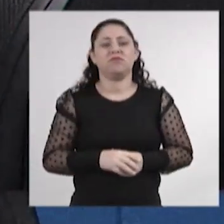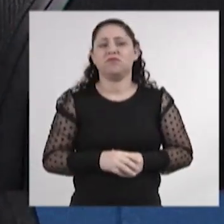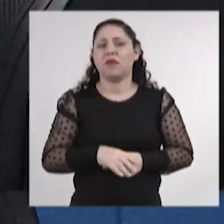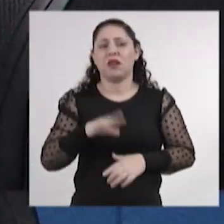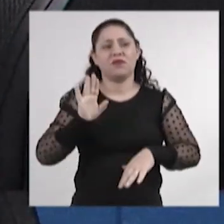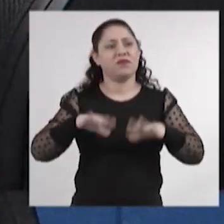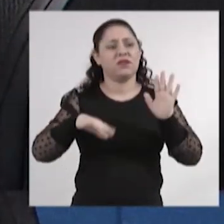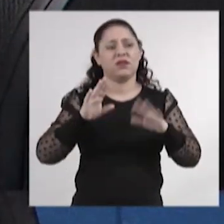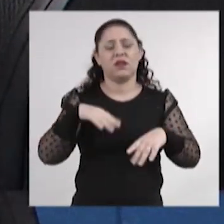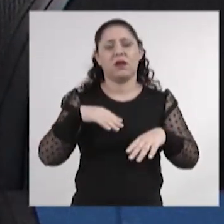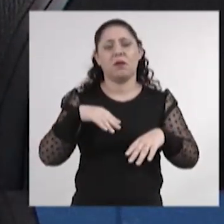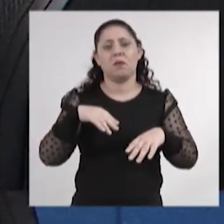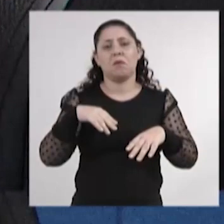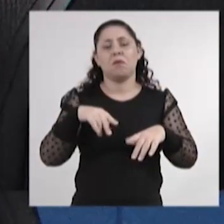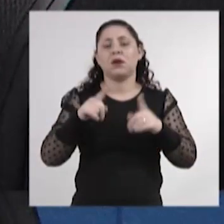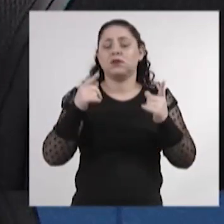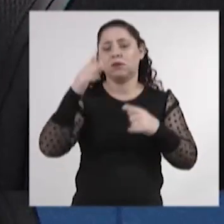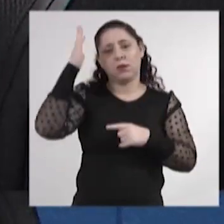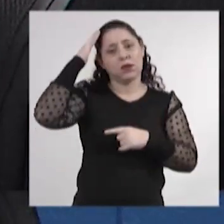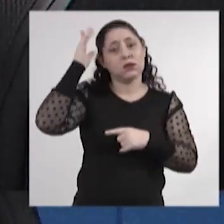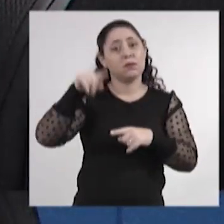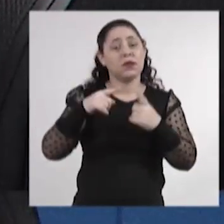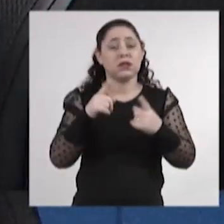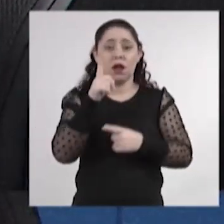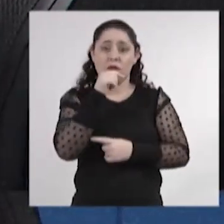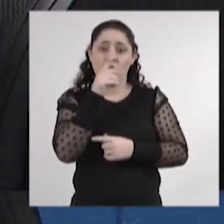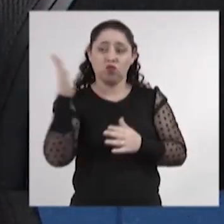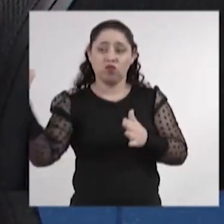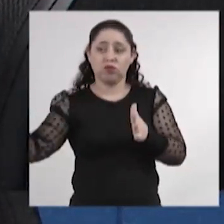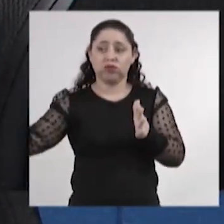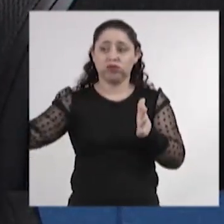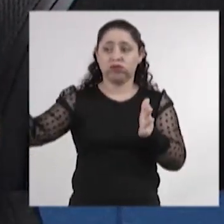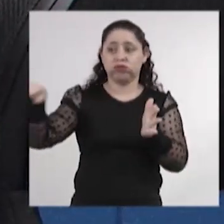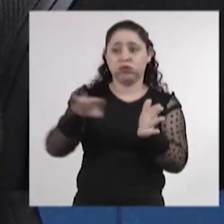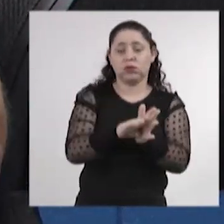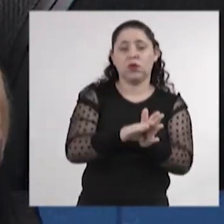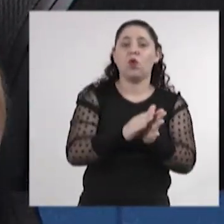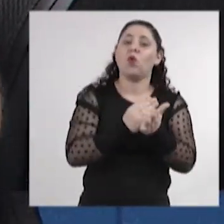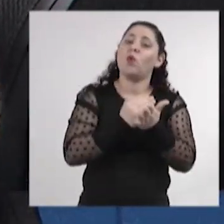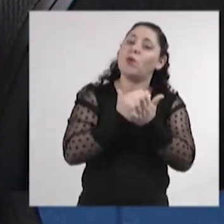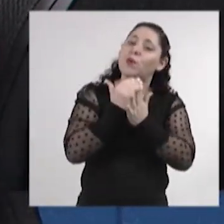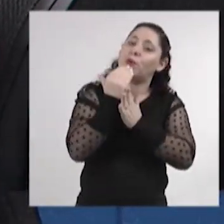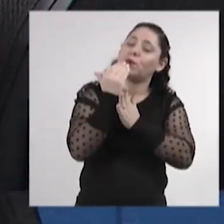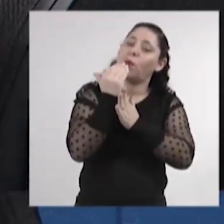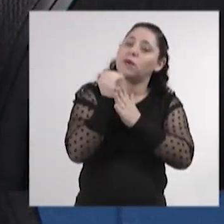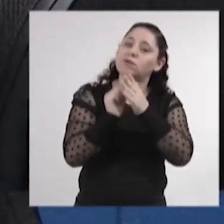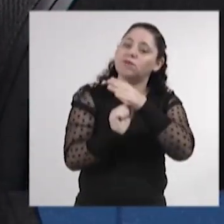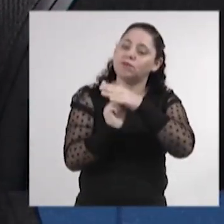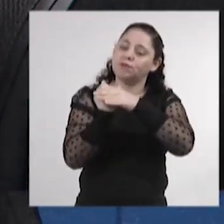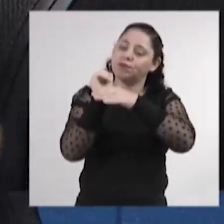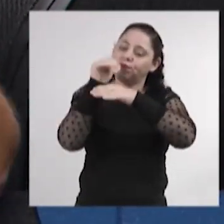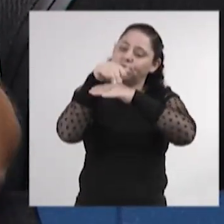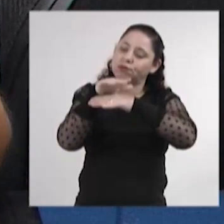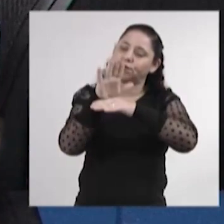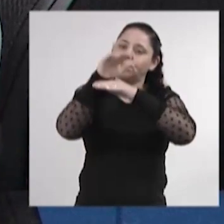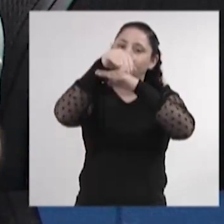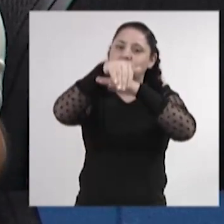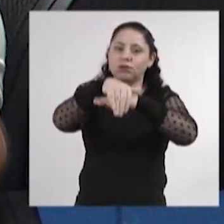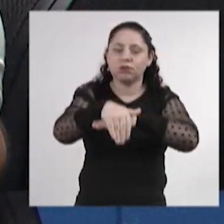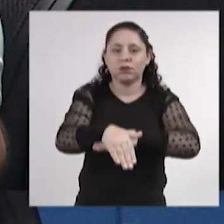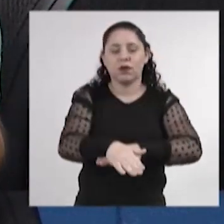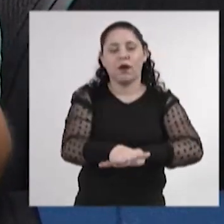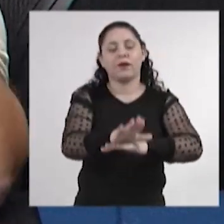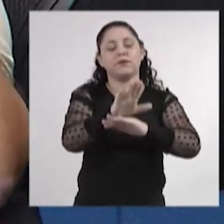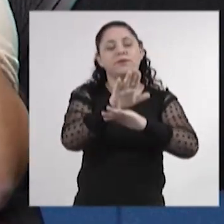mal e mal no Paraná. Só que é o seguinte, só que a água que chega para a gente, as nascentes do Rio Paraná estão lá no